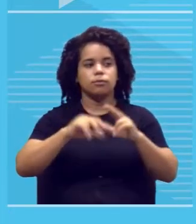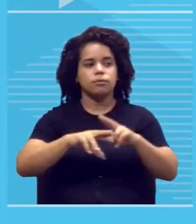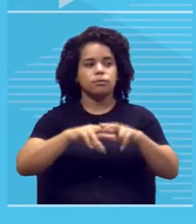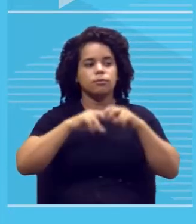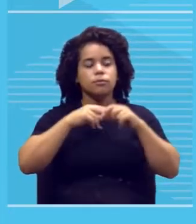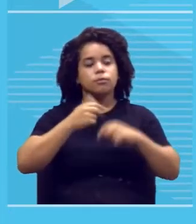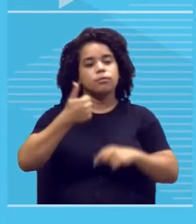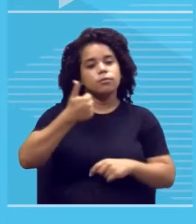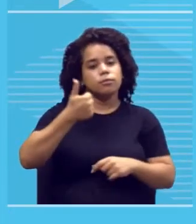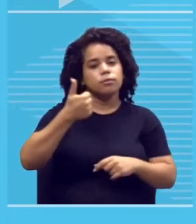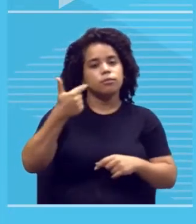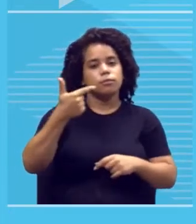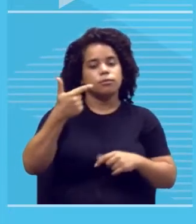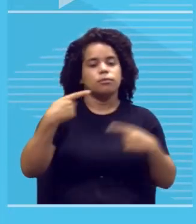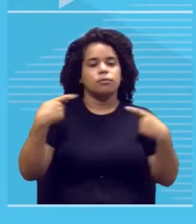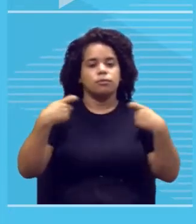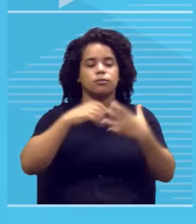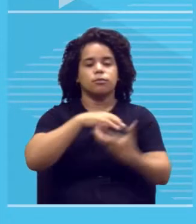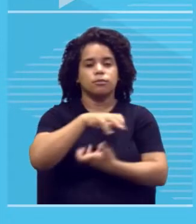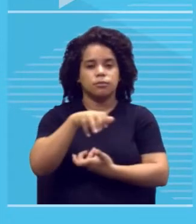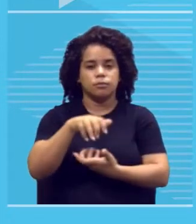primeira e a segunda guerra mundial